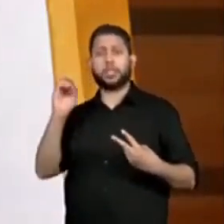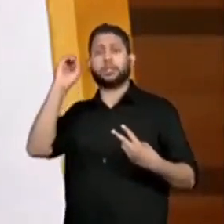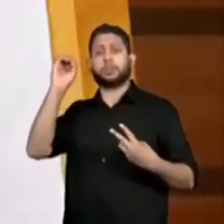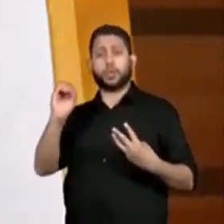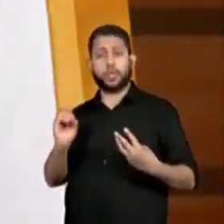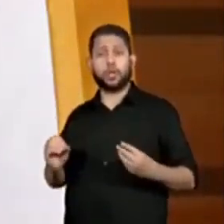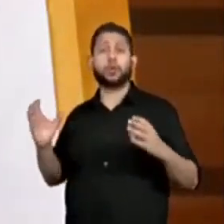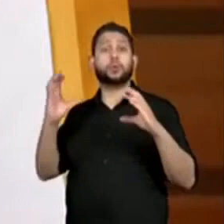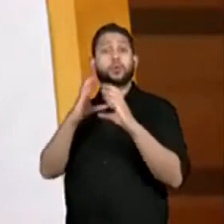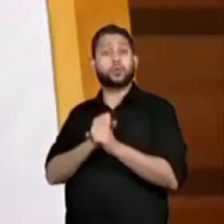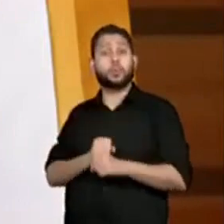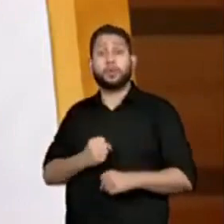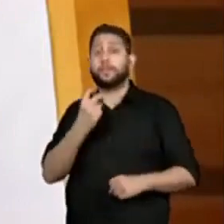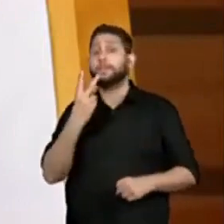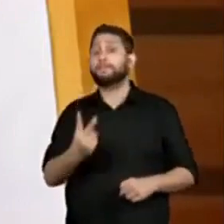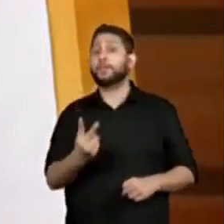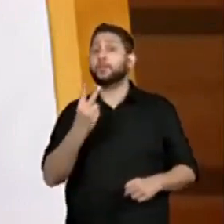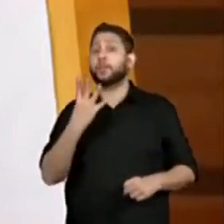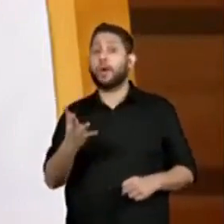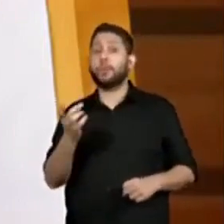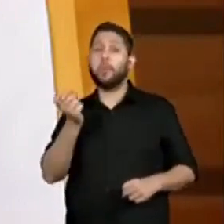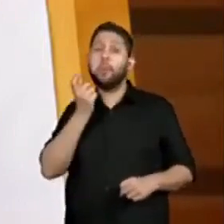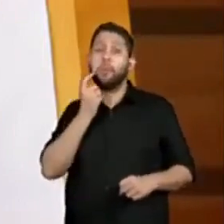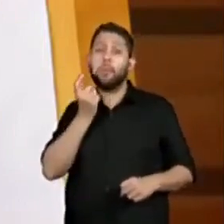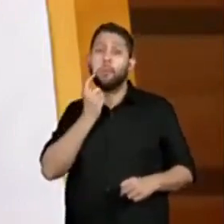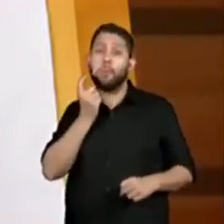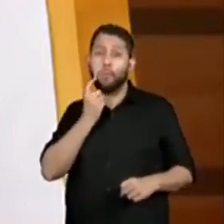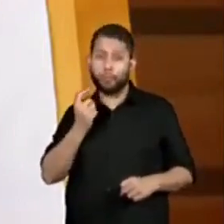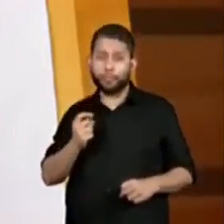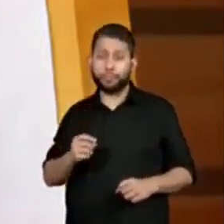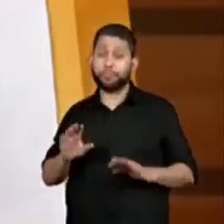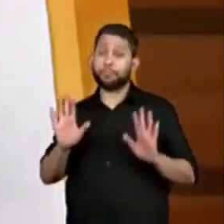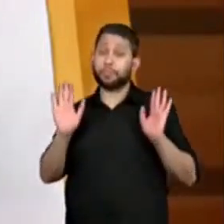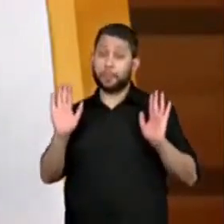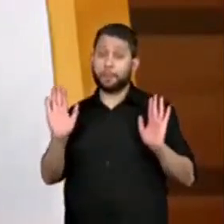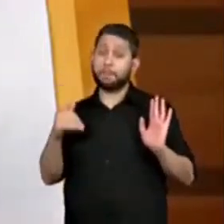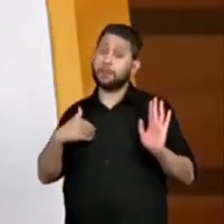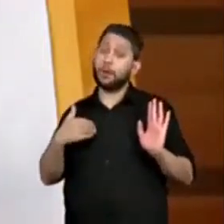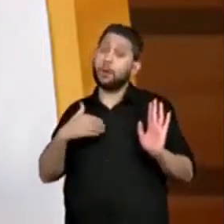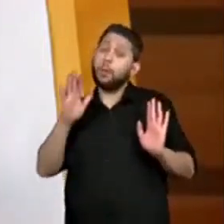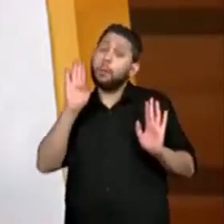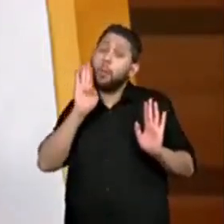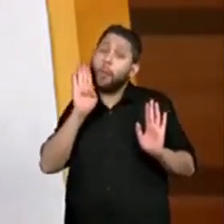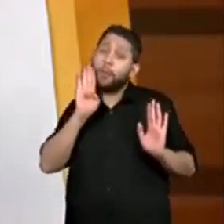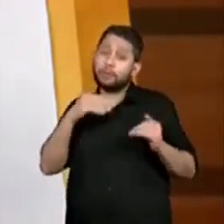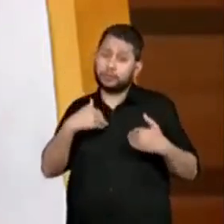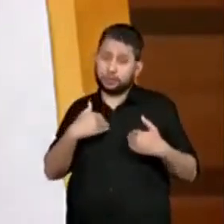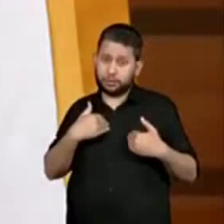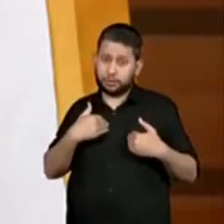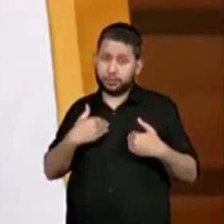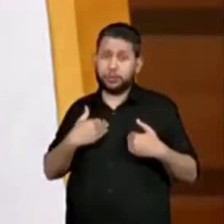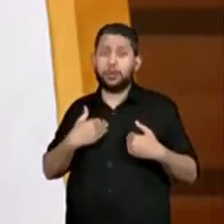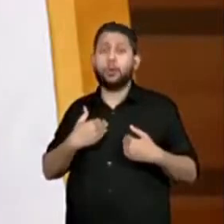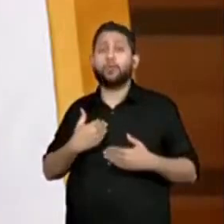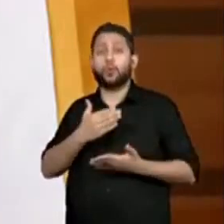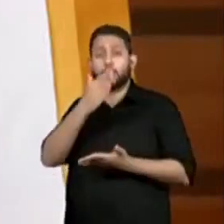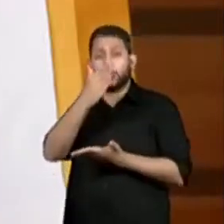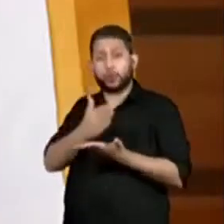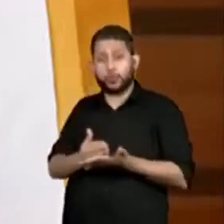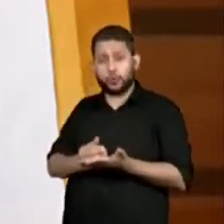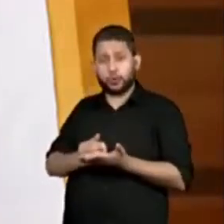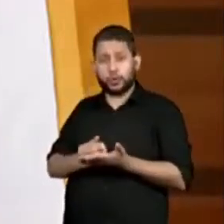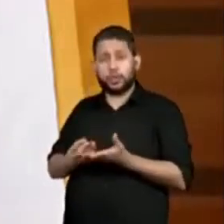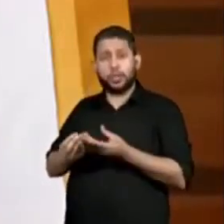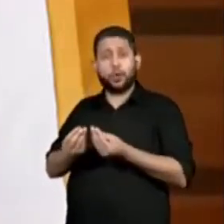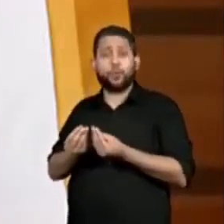horas nessas dessas 24 balas eu tava querendo ser boazinha e resolvi dividir essas balas com